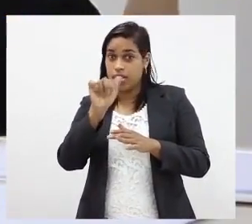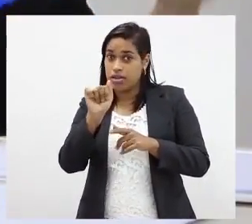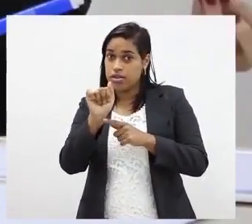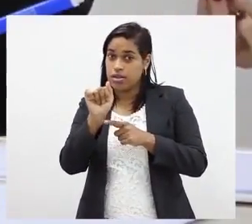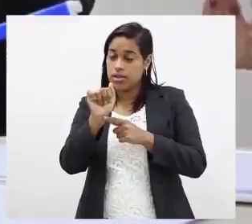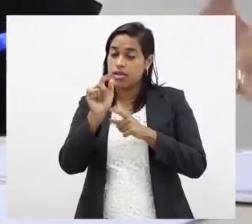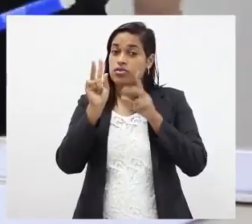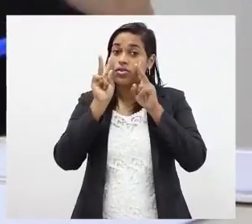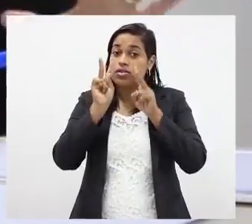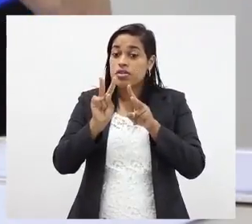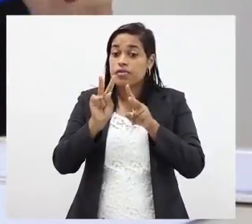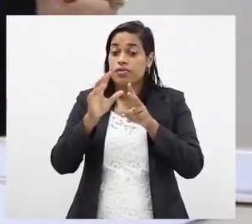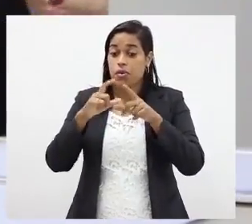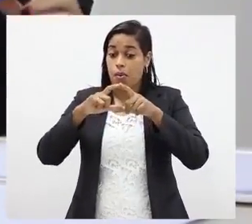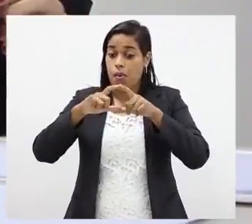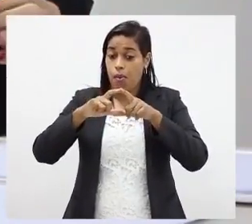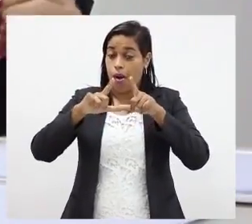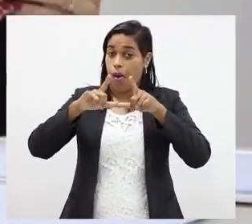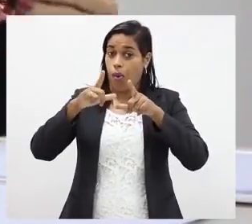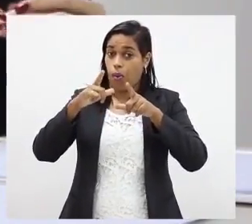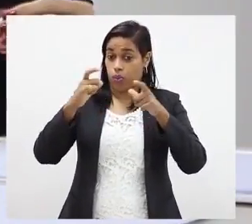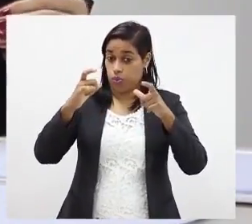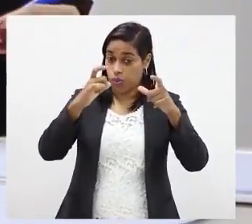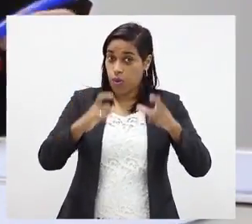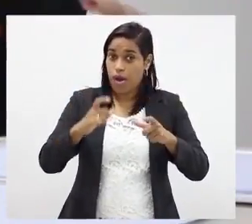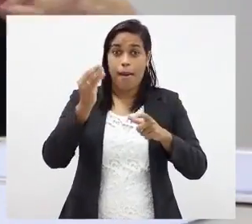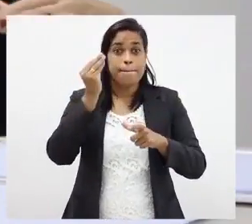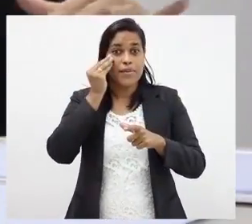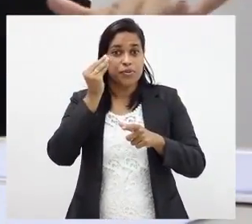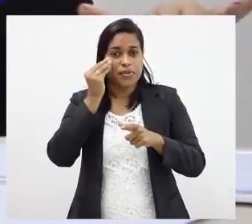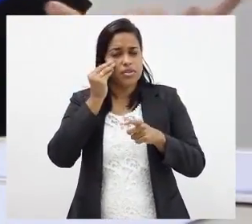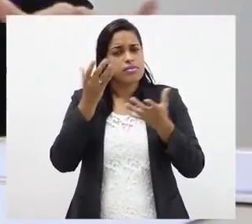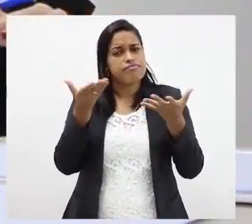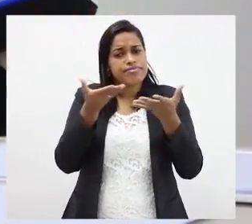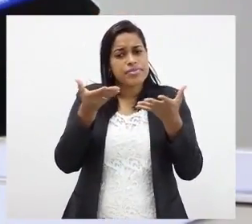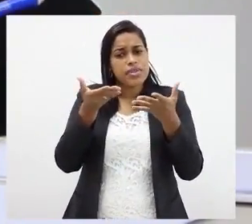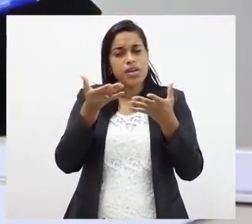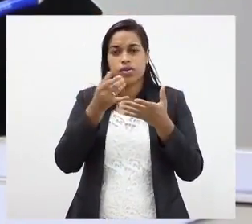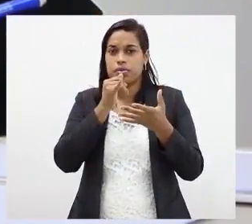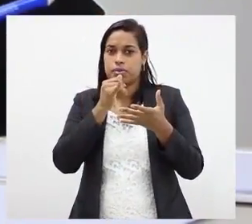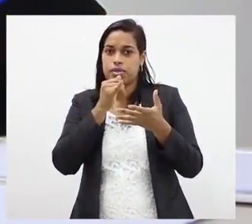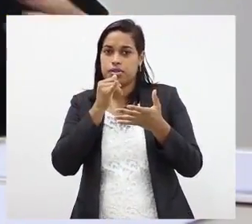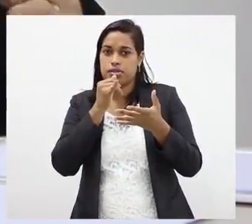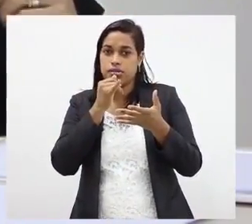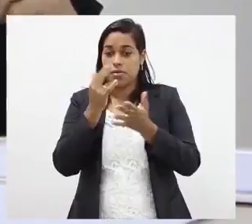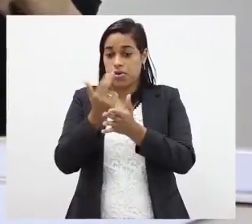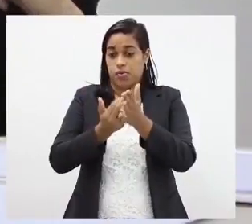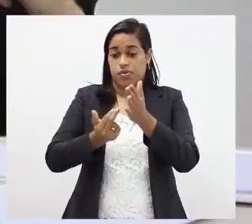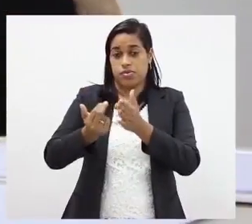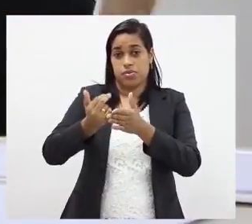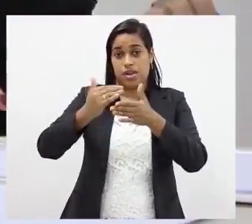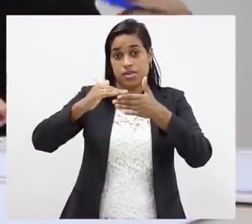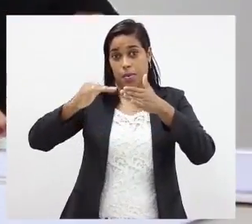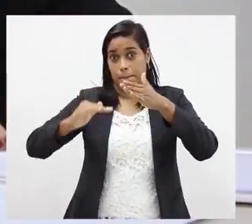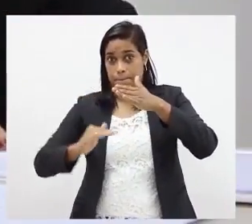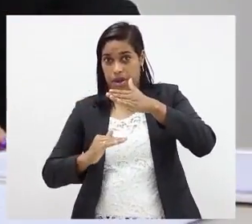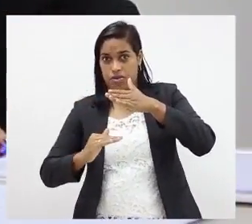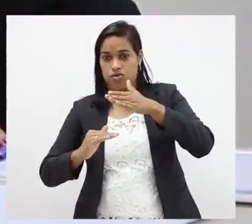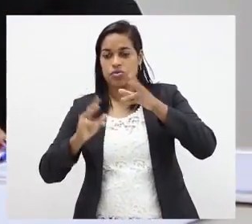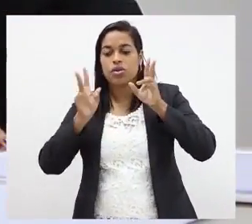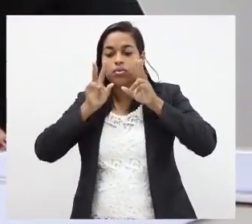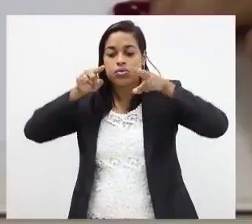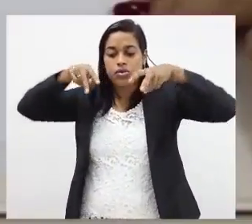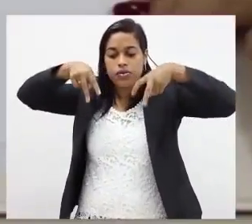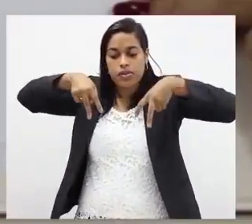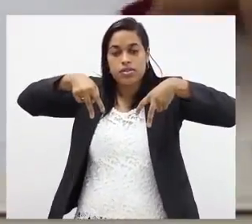viu a cena em perspectiva. Agora a gente vai ver a cena um pouco como se ela fosse uma planta baixa. Então é como se eu estivesse vendo o meu plano